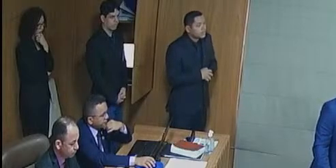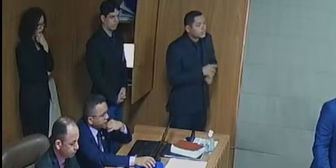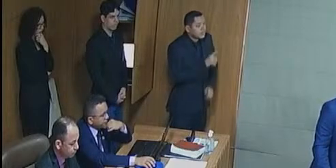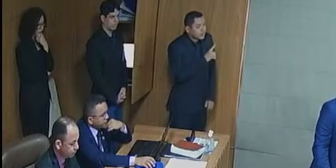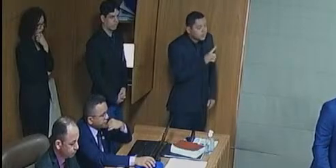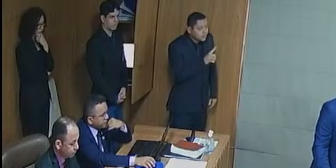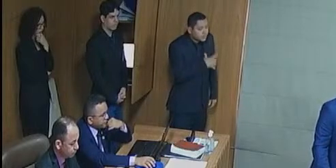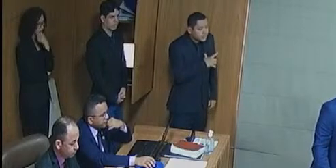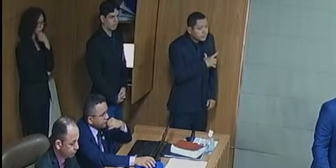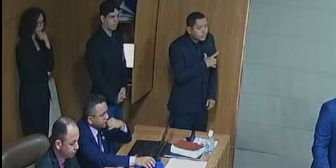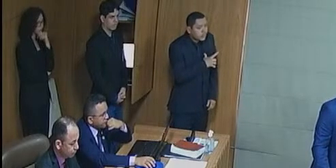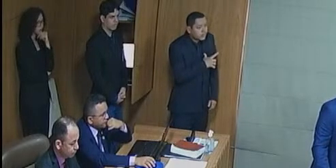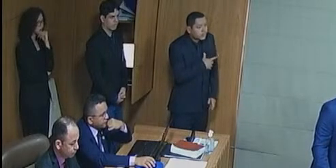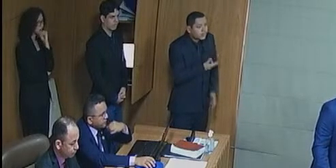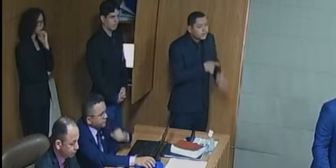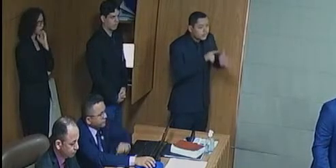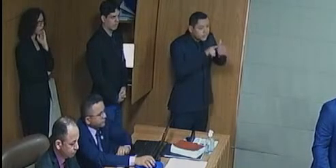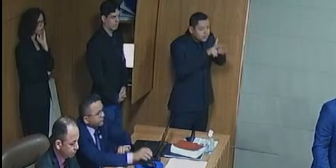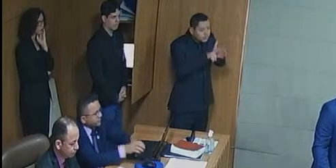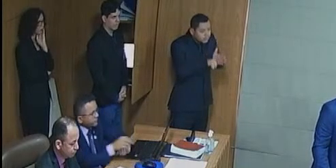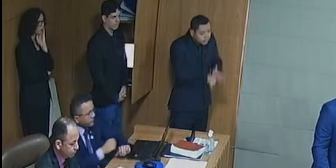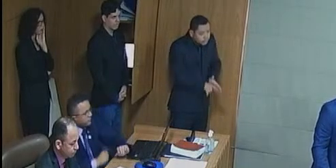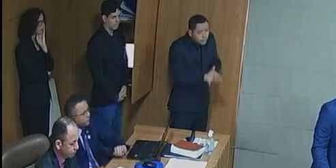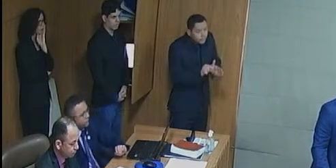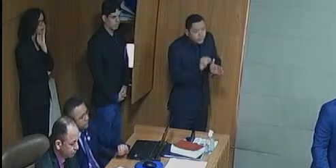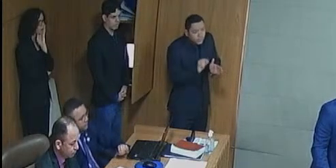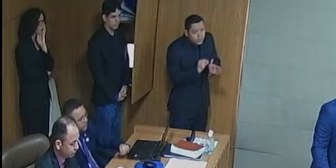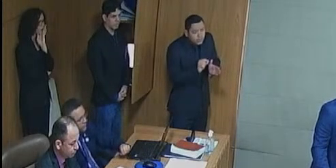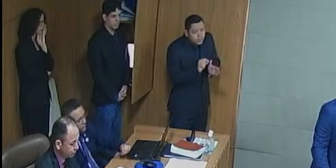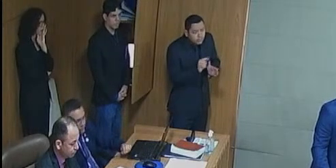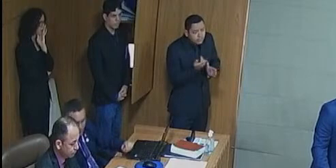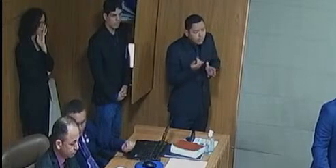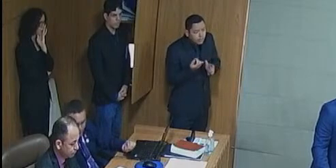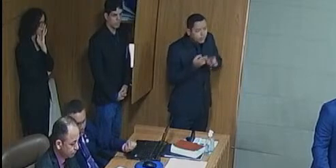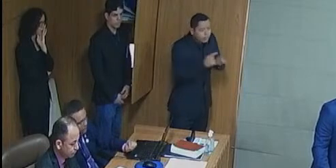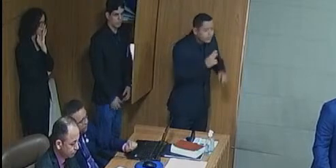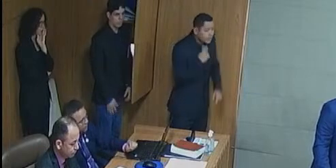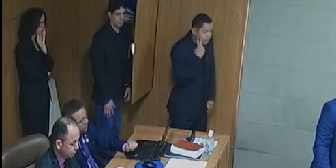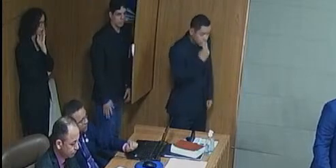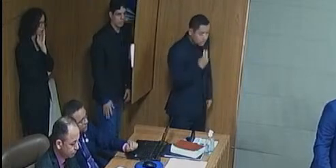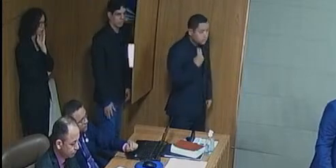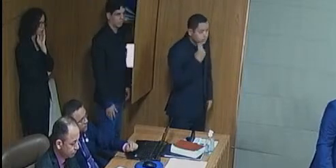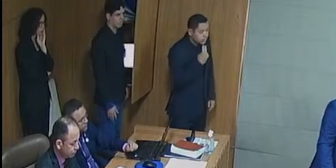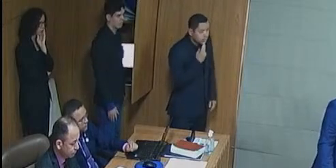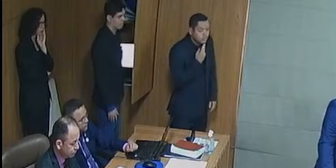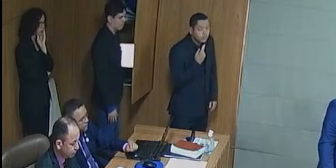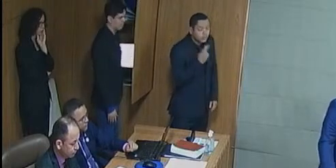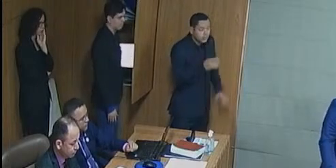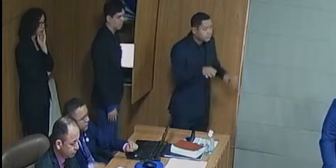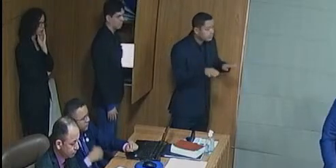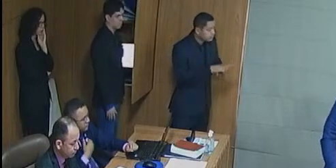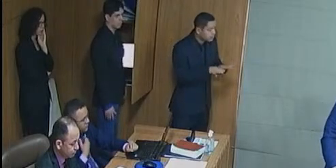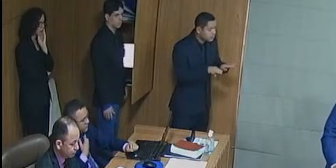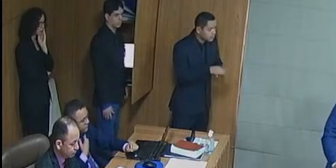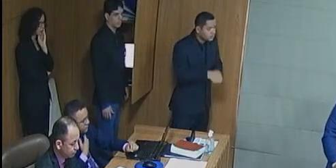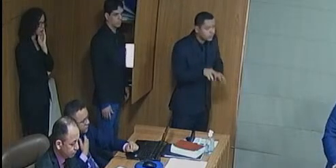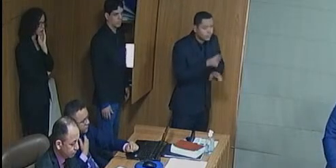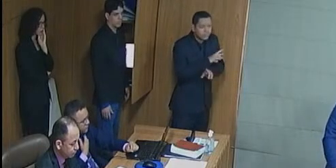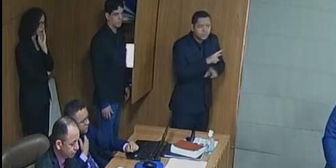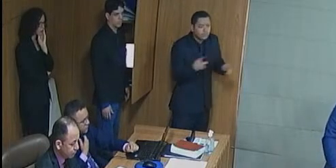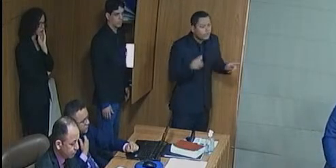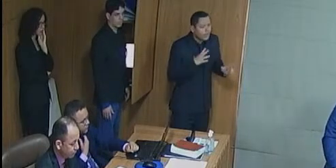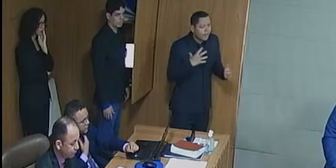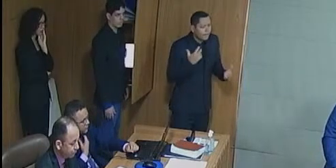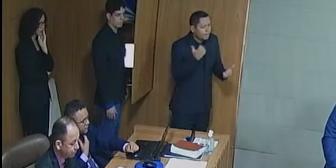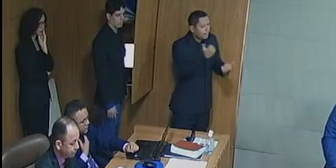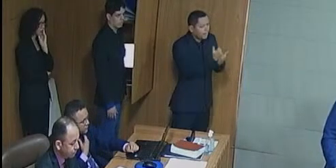operações gigantescas envolvendo vereadores que digo e repito não estou aqui para